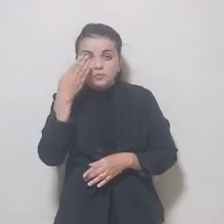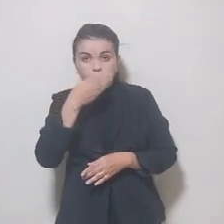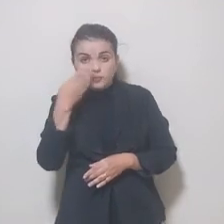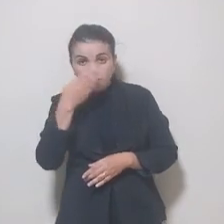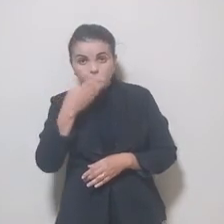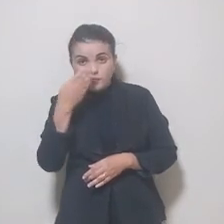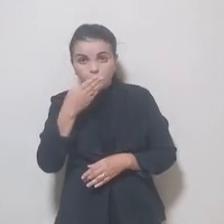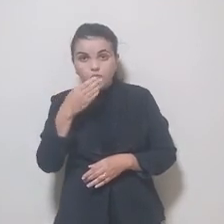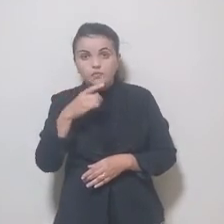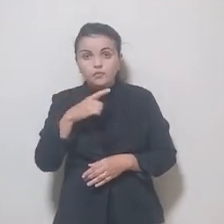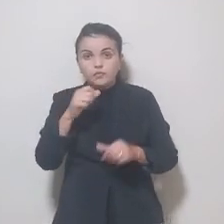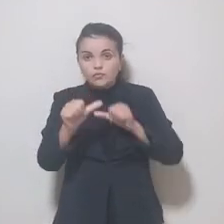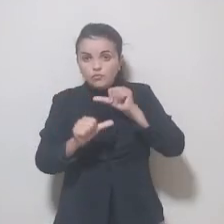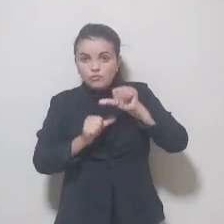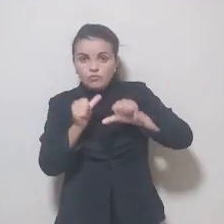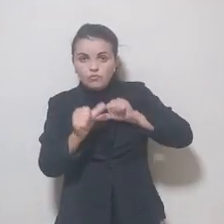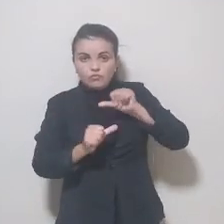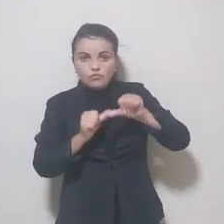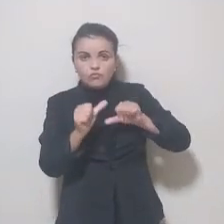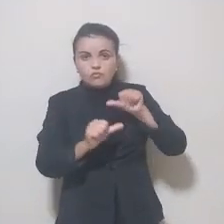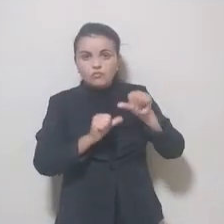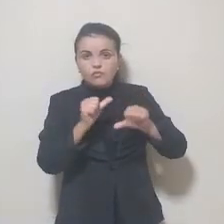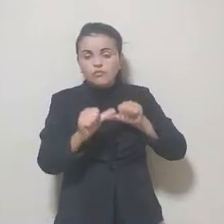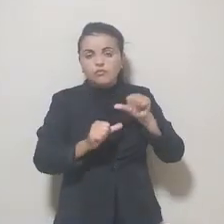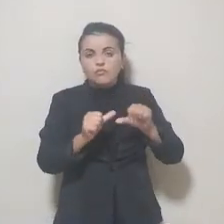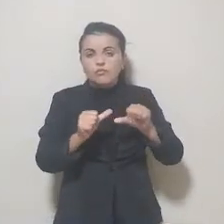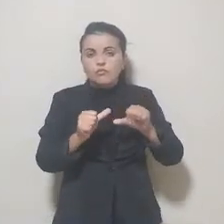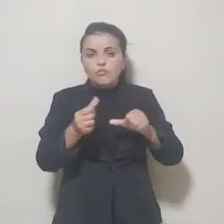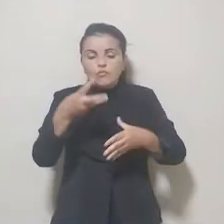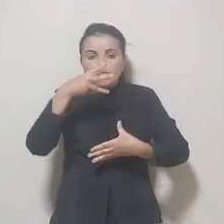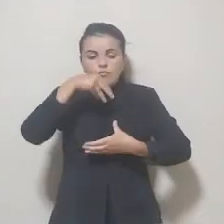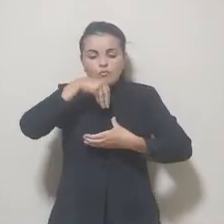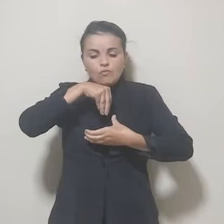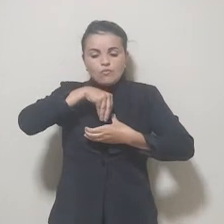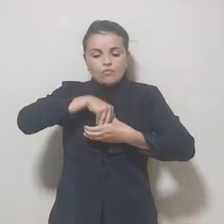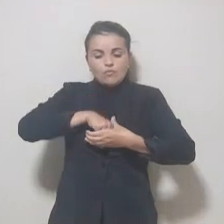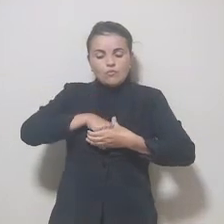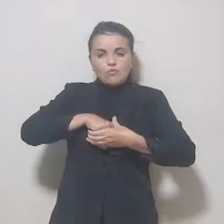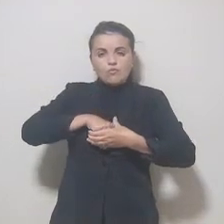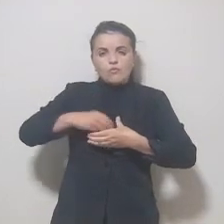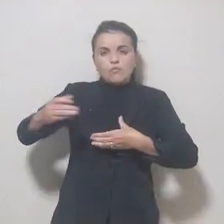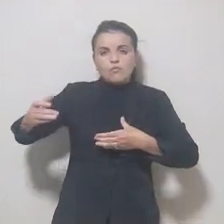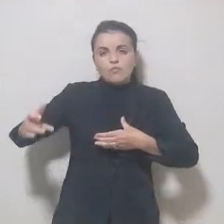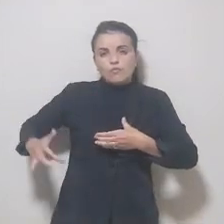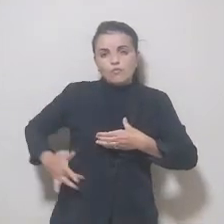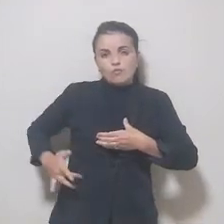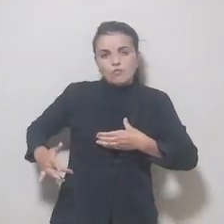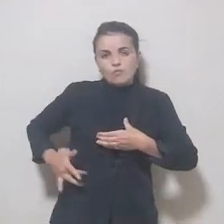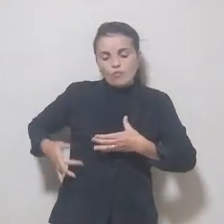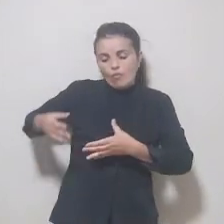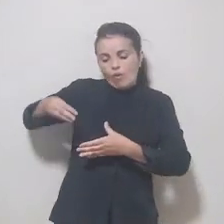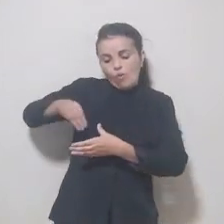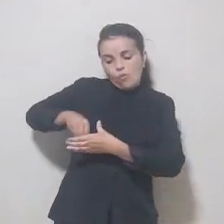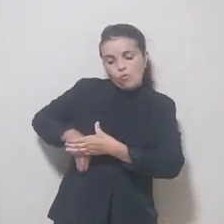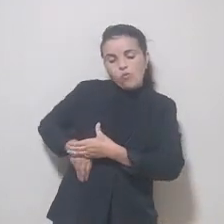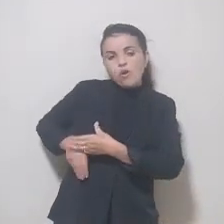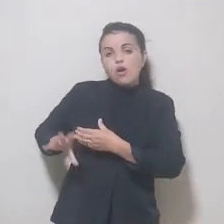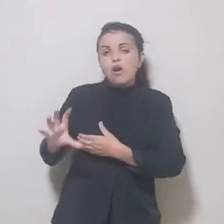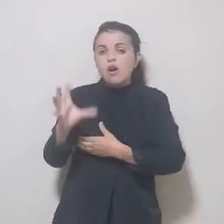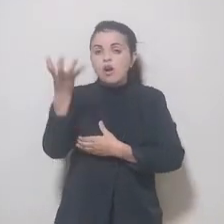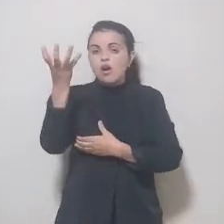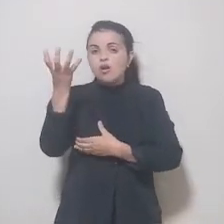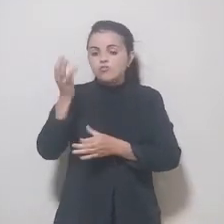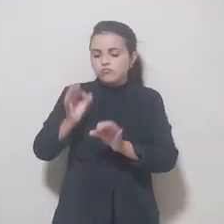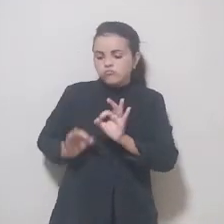glicose, ela passa a se transformar agora num glicogênio e fica armazenado no nosso fígado. Aí, isso faz com que a